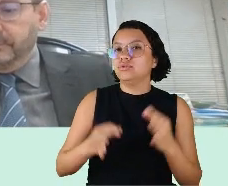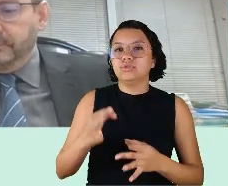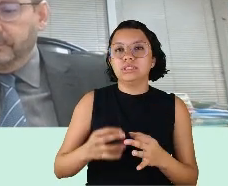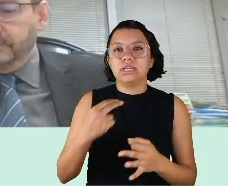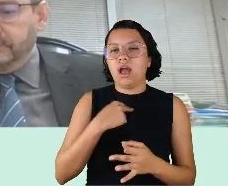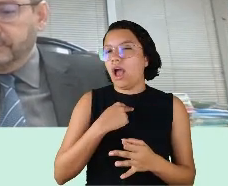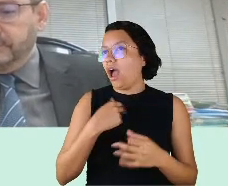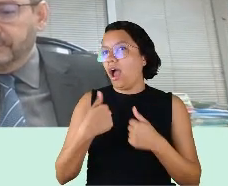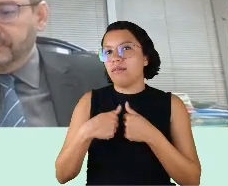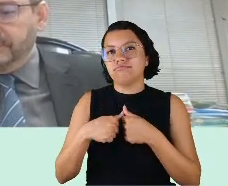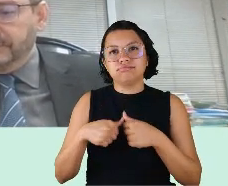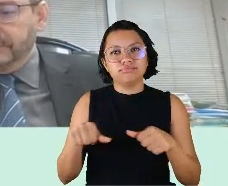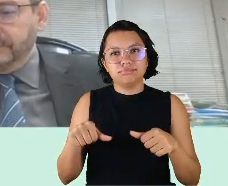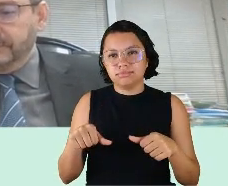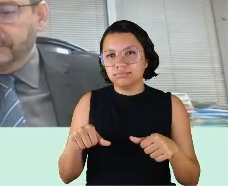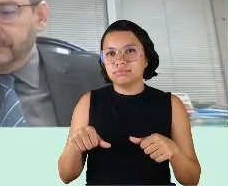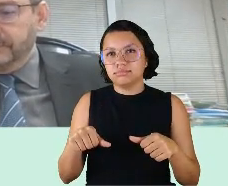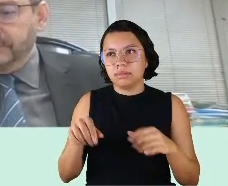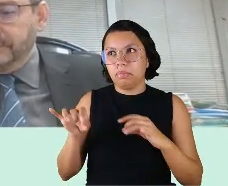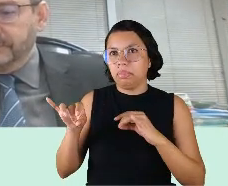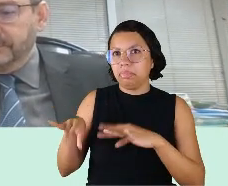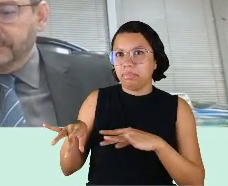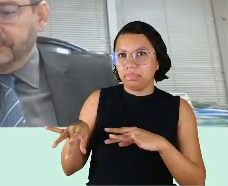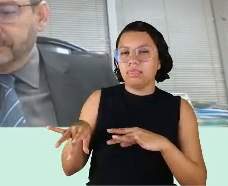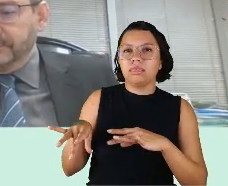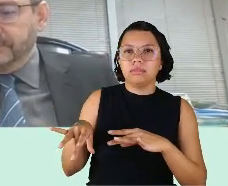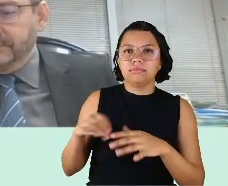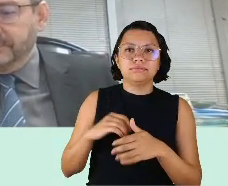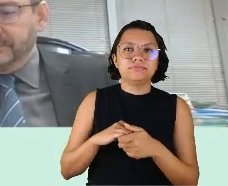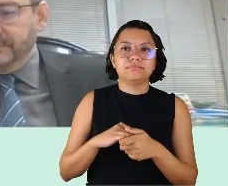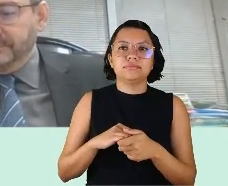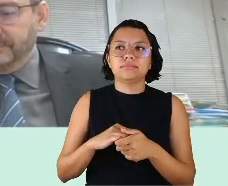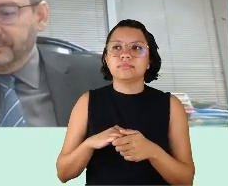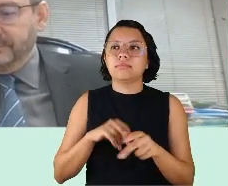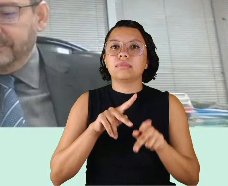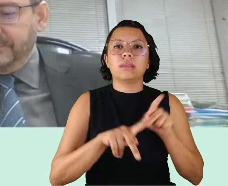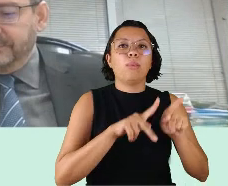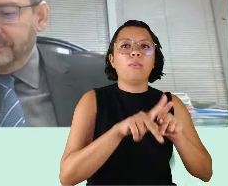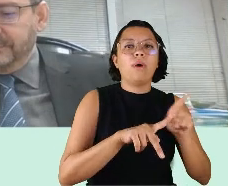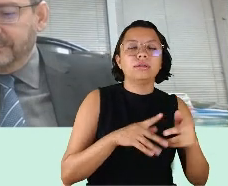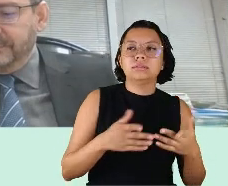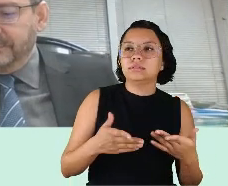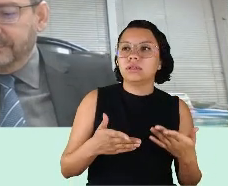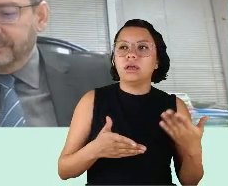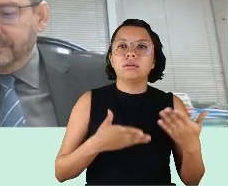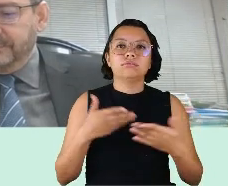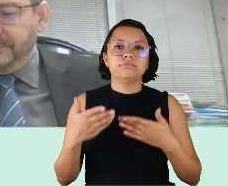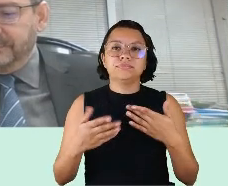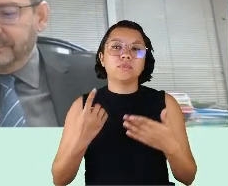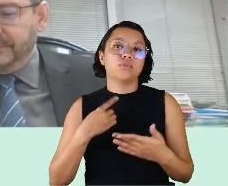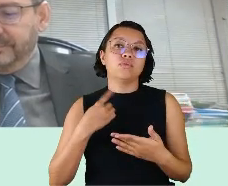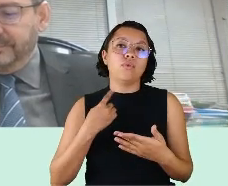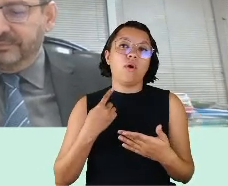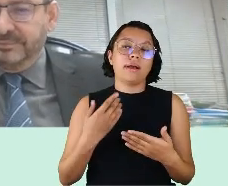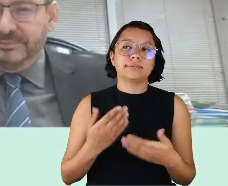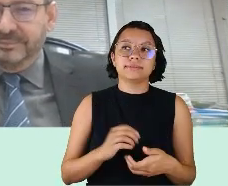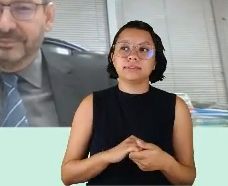justiça não pode ficar às moscas, né? A população,